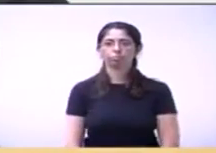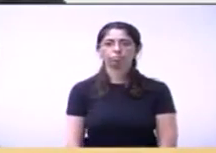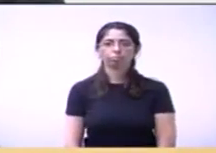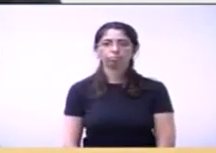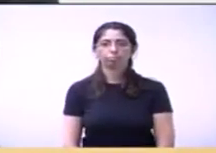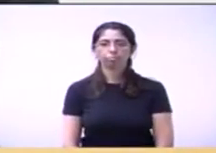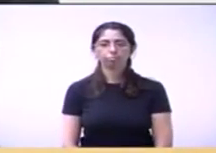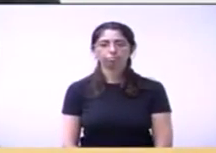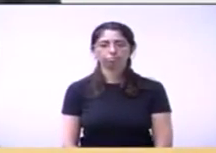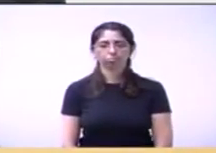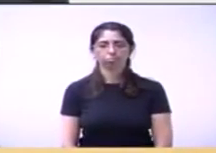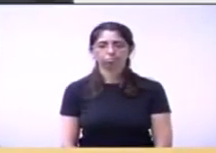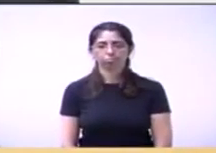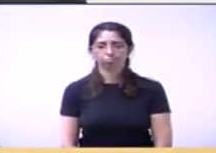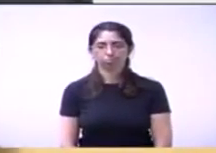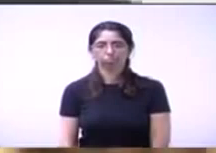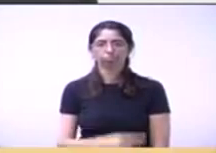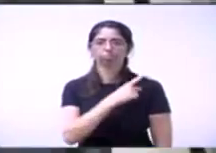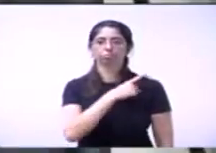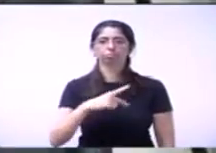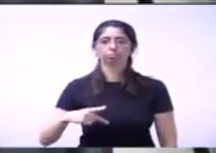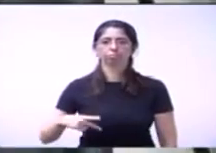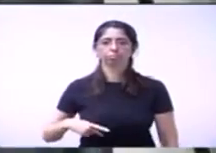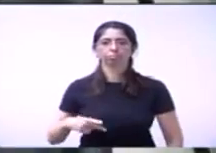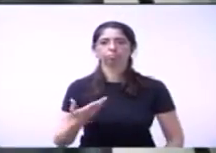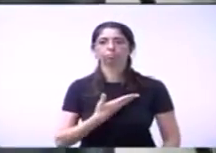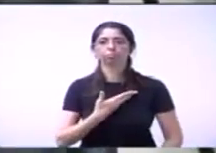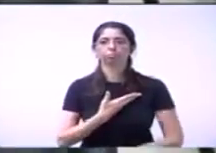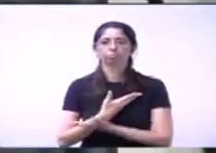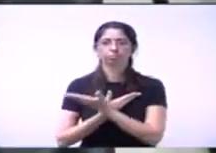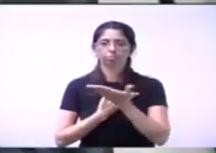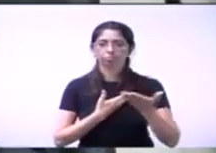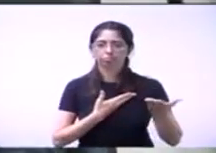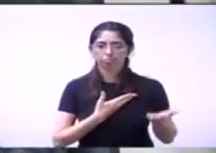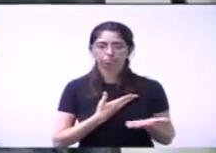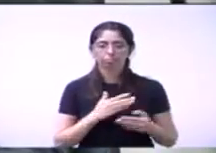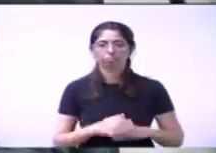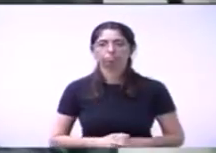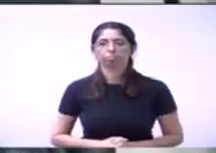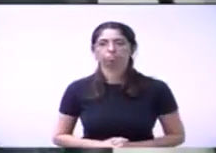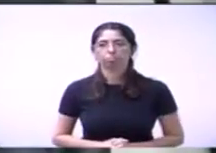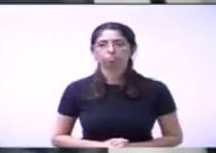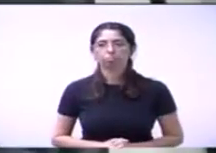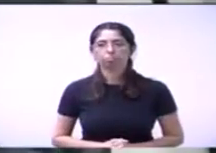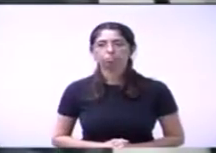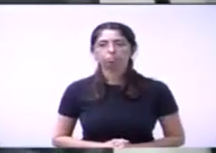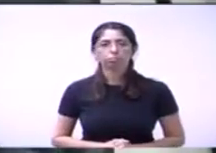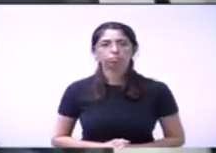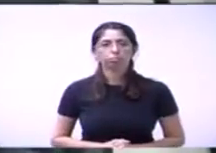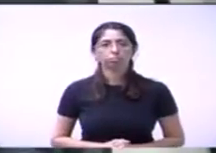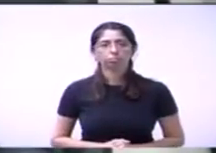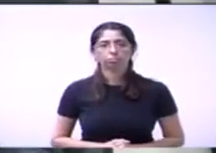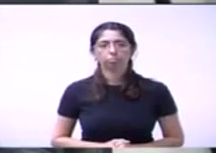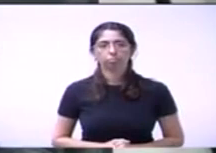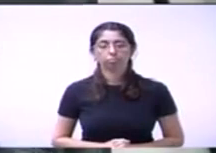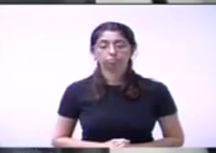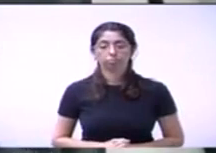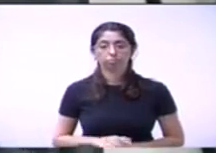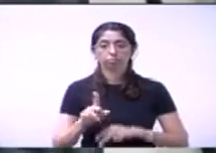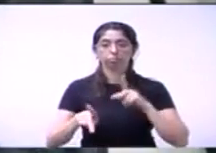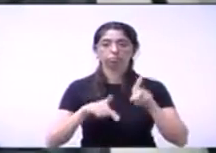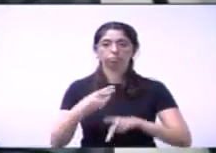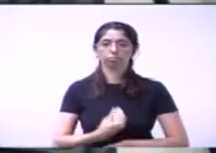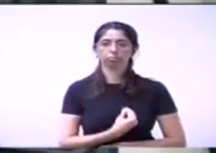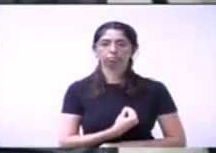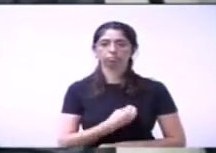Senhor presidente, nobres companheiros, população presente,